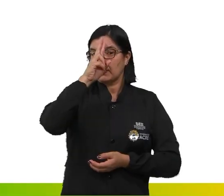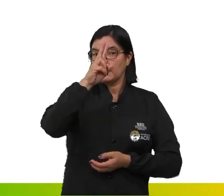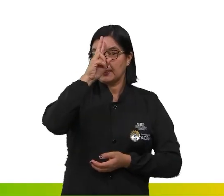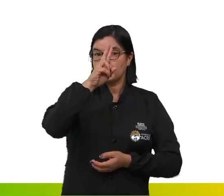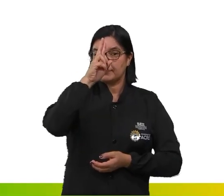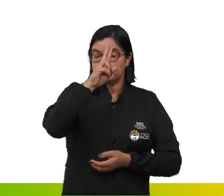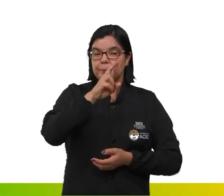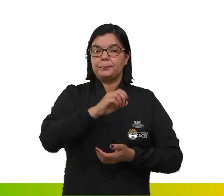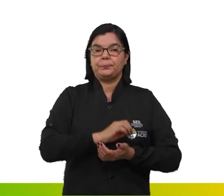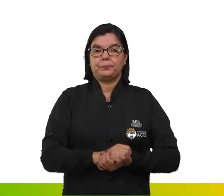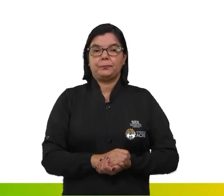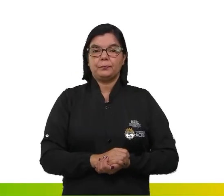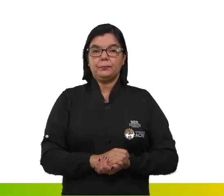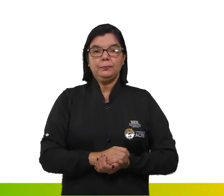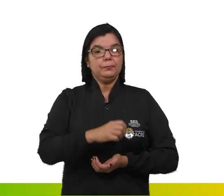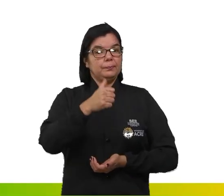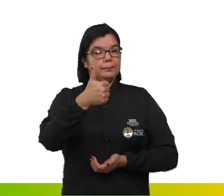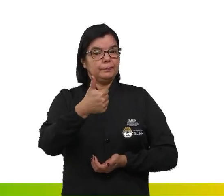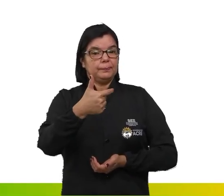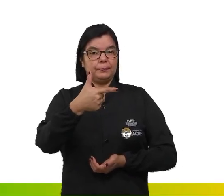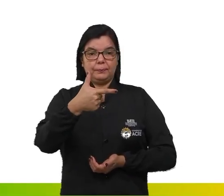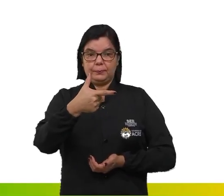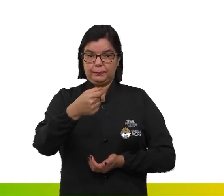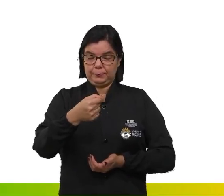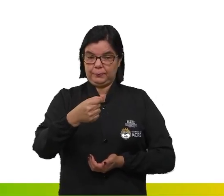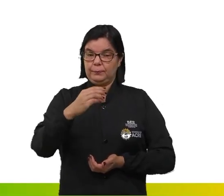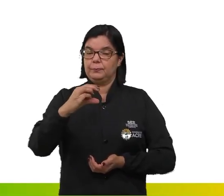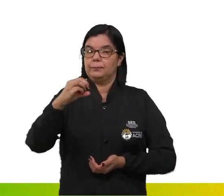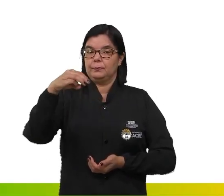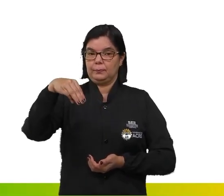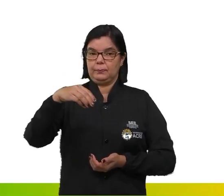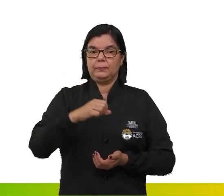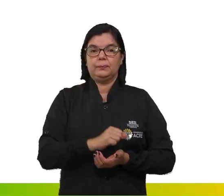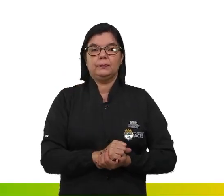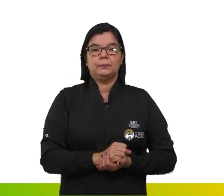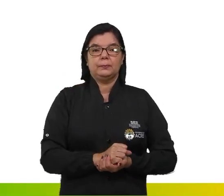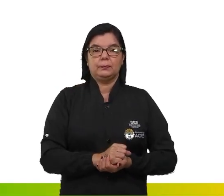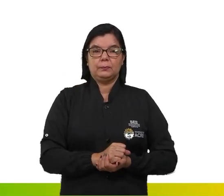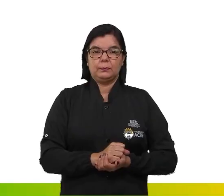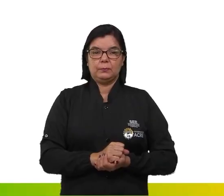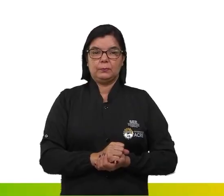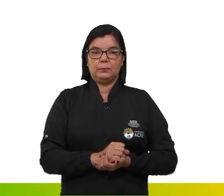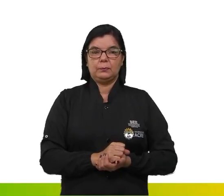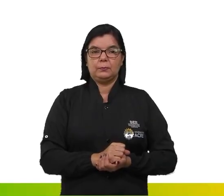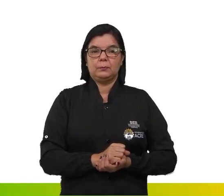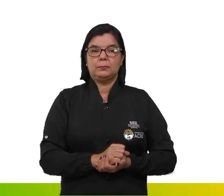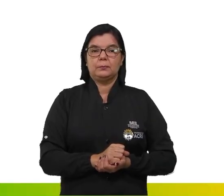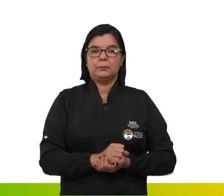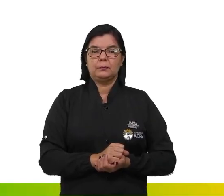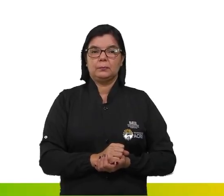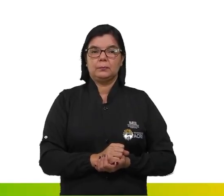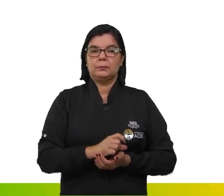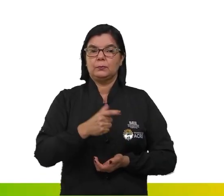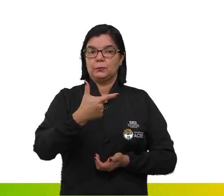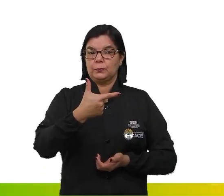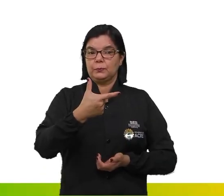que aqui é 120 centímetros e aqui esse 10 palmos é 200